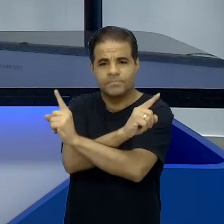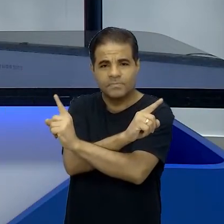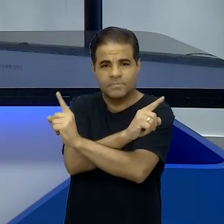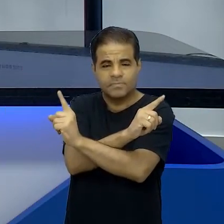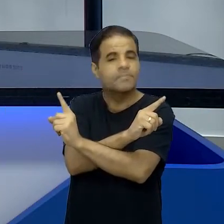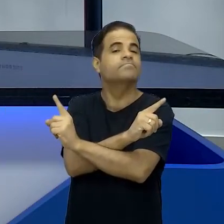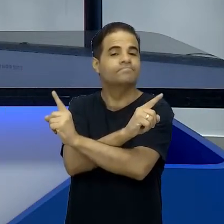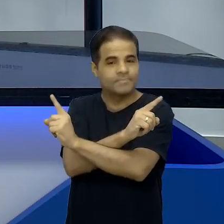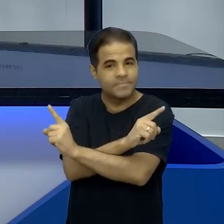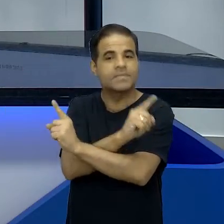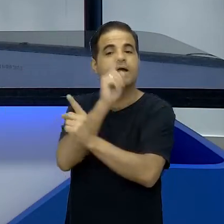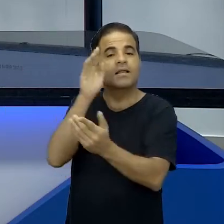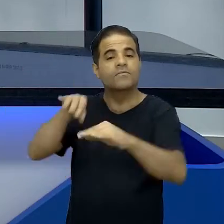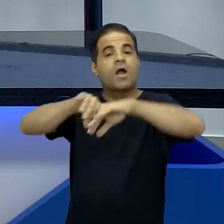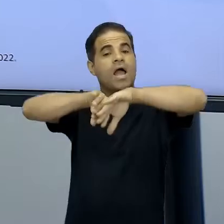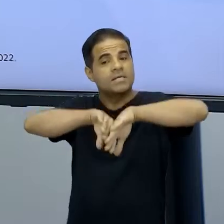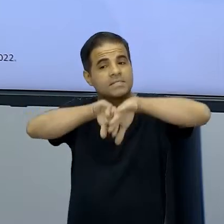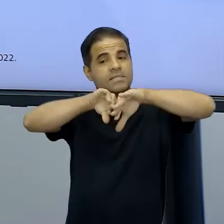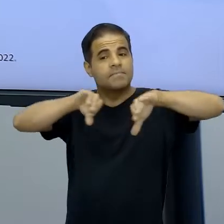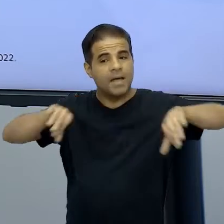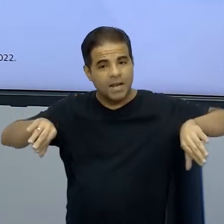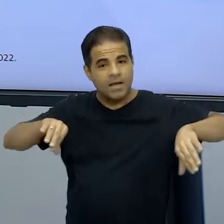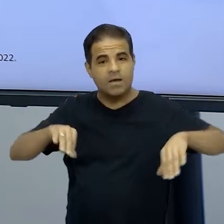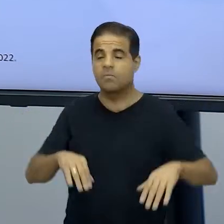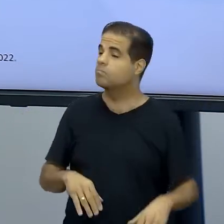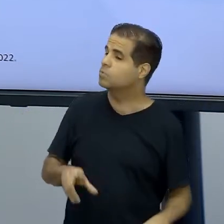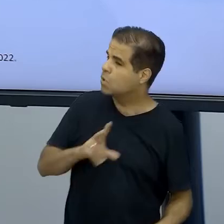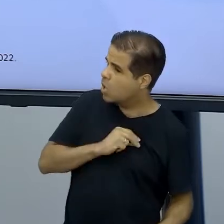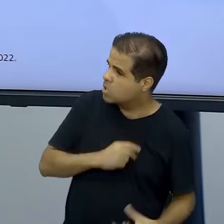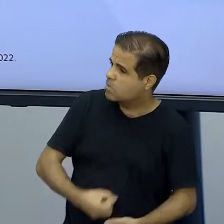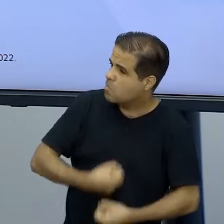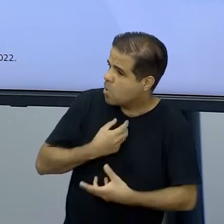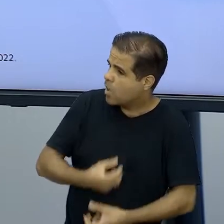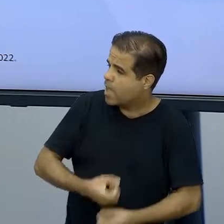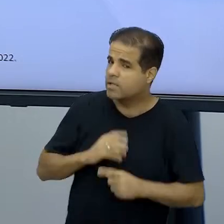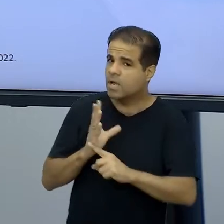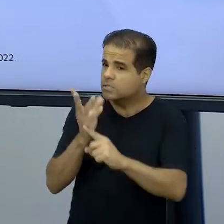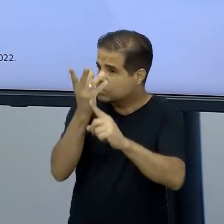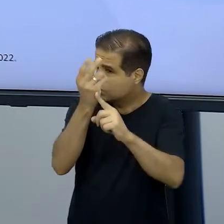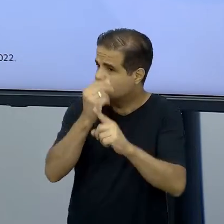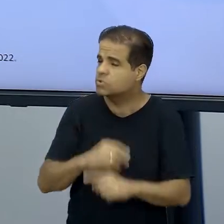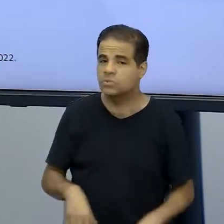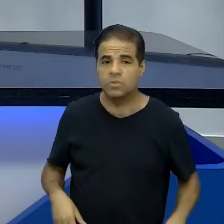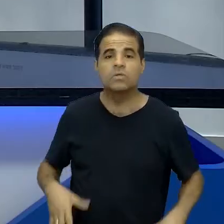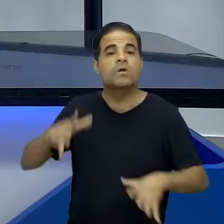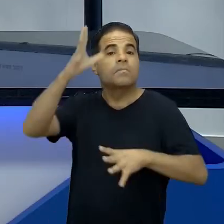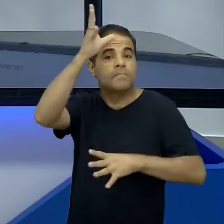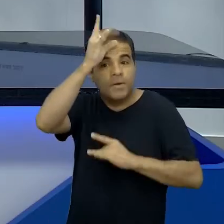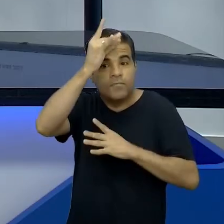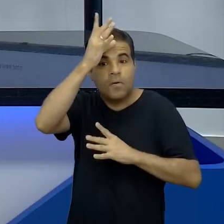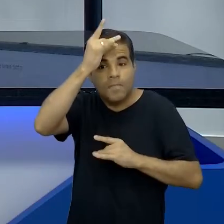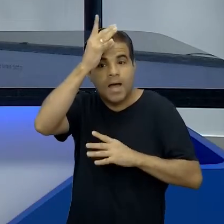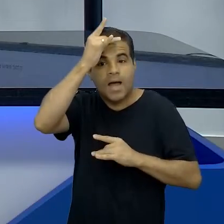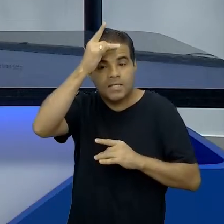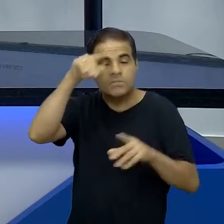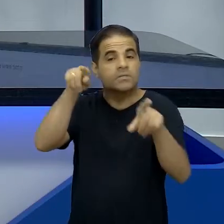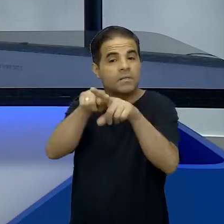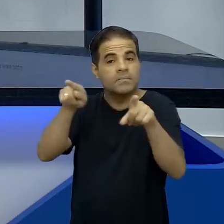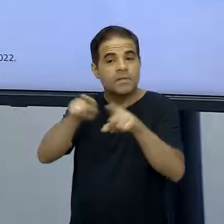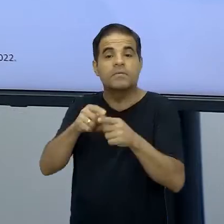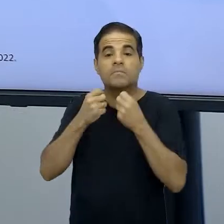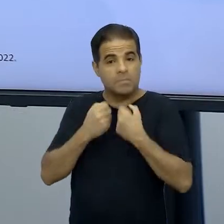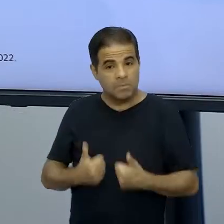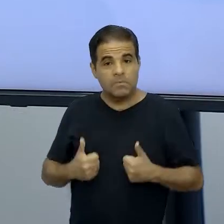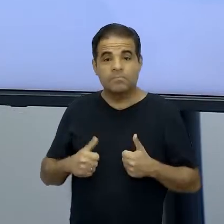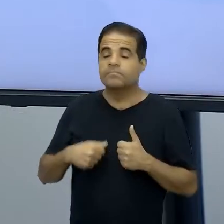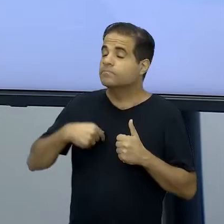separação. Nossa, Prof. Fernanda, que poético, né? Poético. E artístico. Você sabe que E performático. Performático, boa.